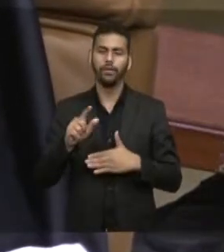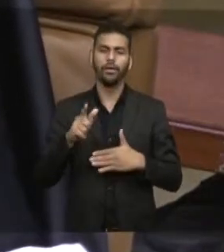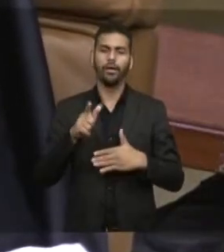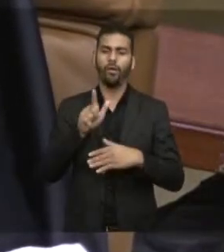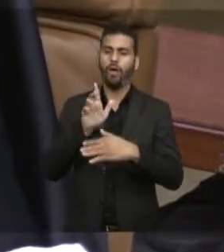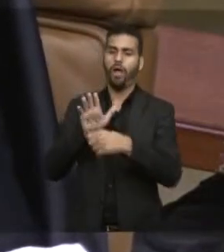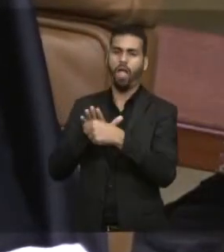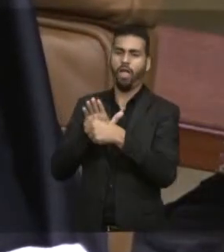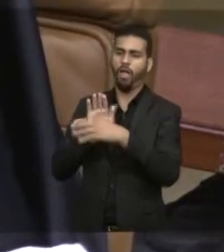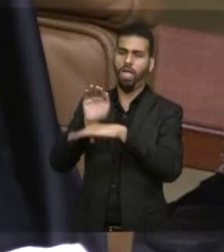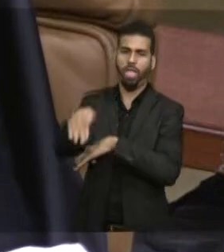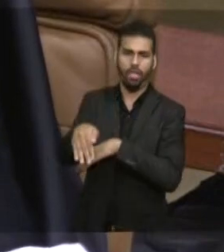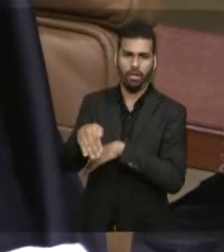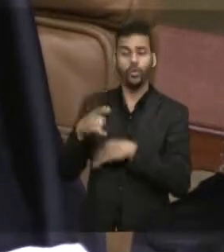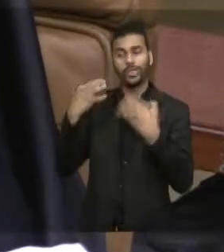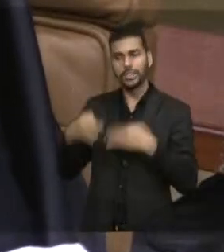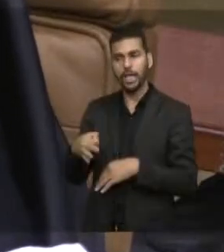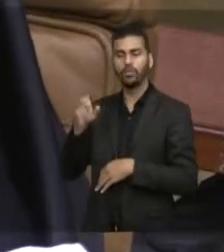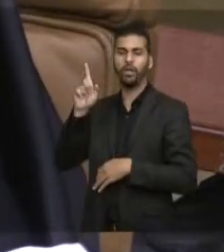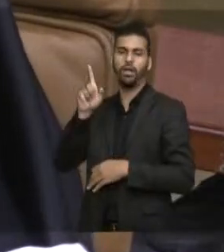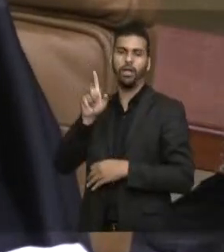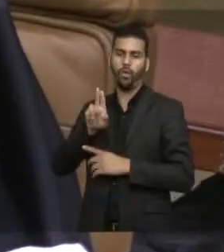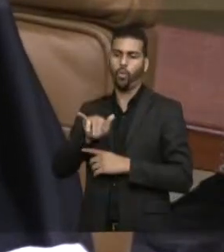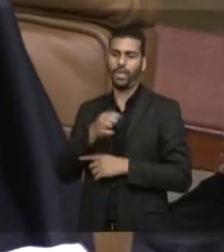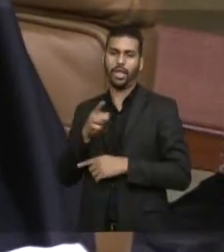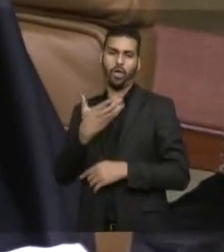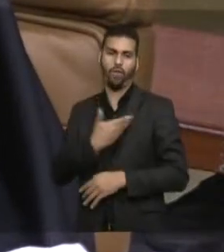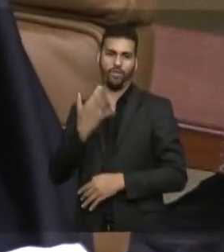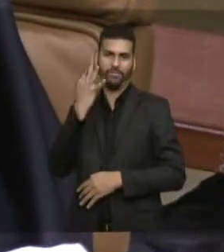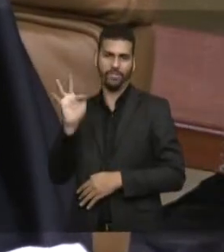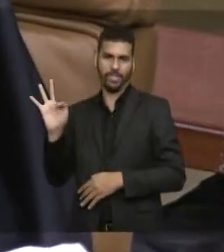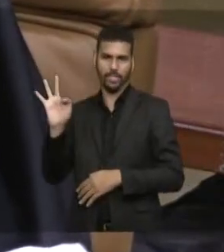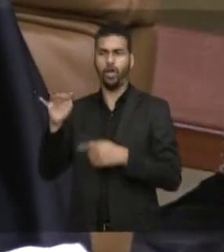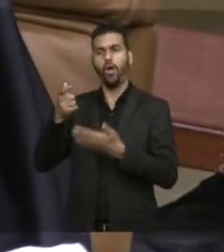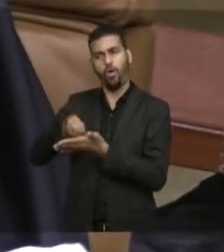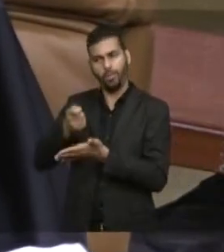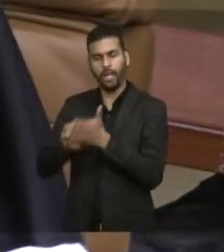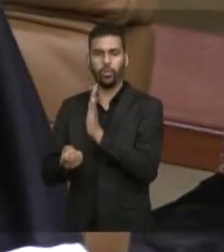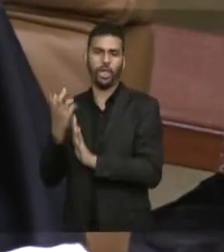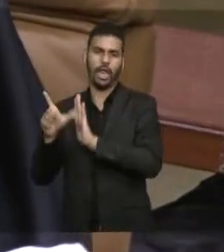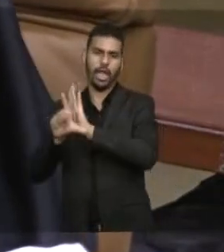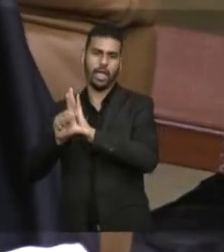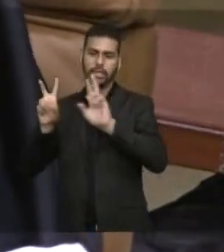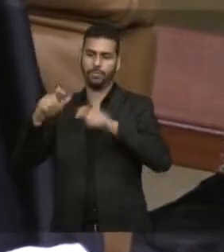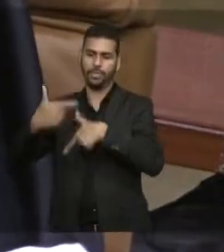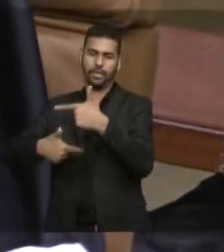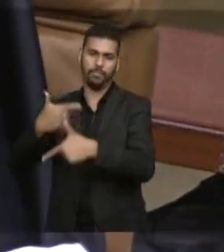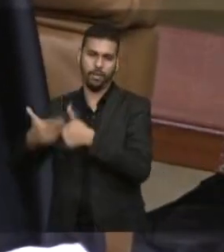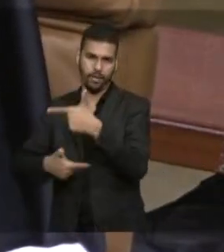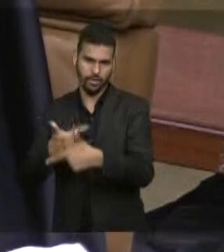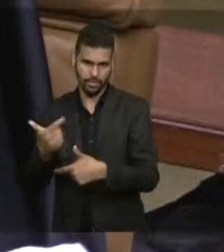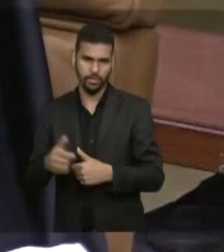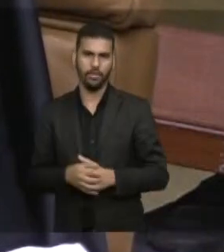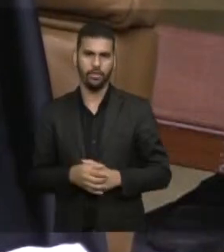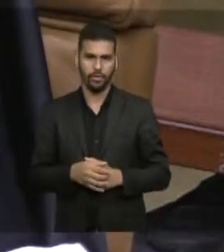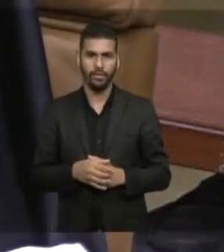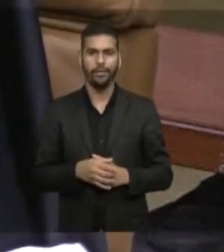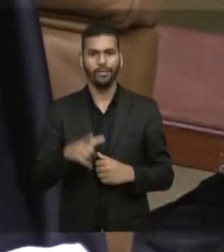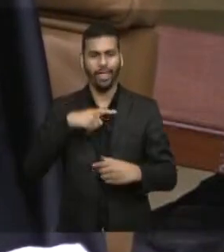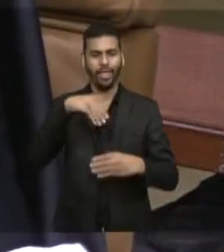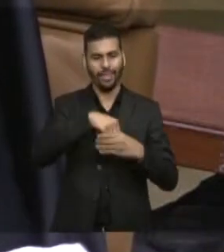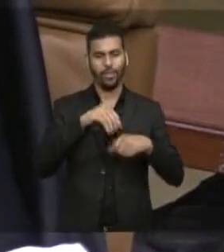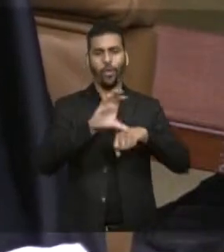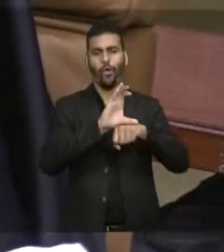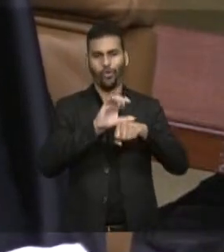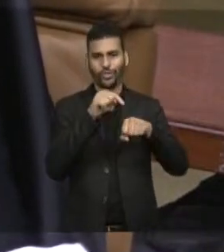para legislar sobre o trabalho seja o que prevê o inciso primeiro de 22 da